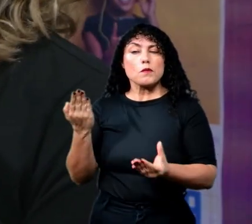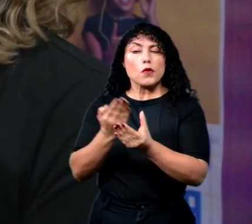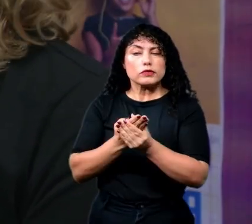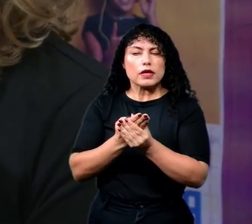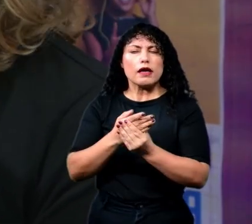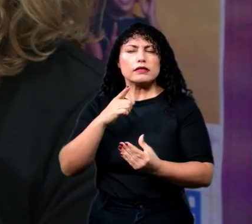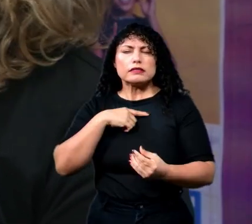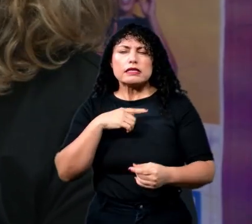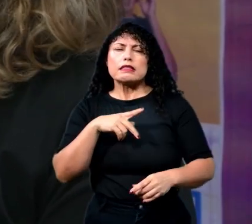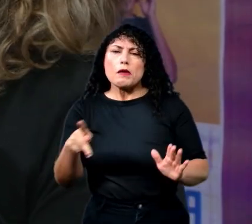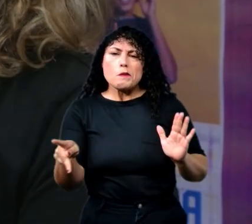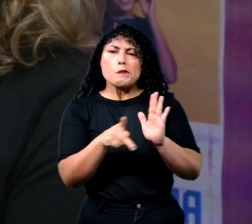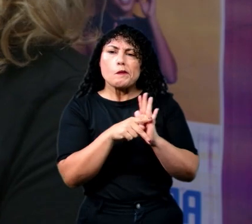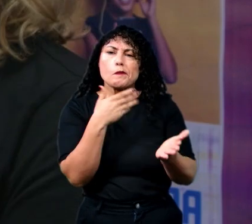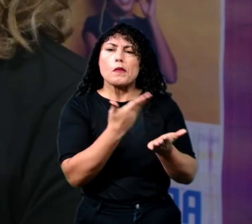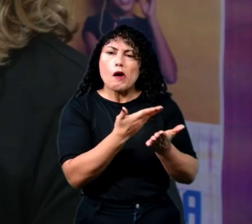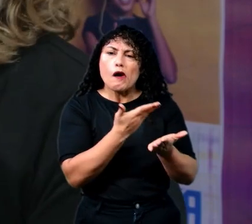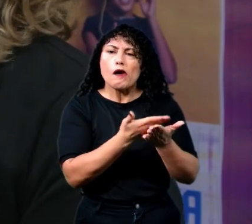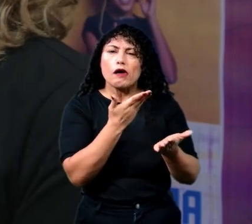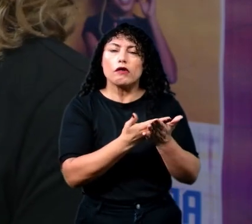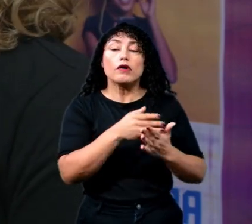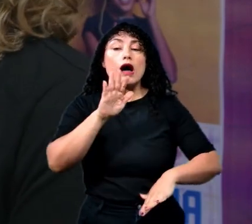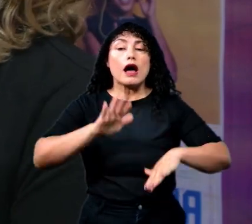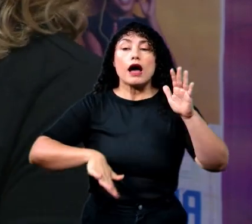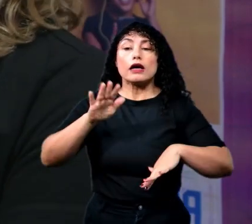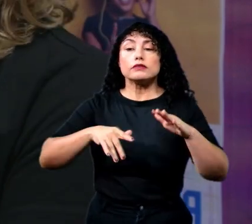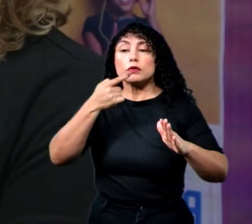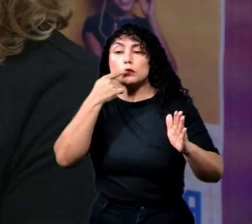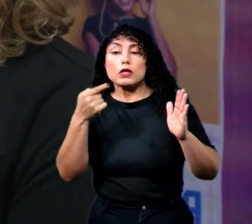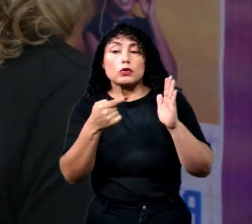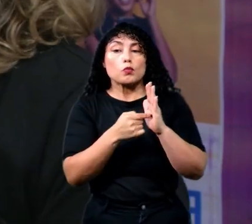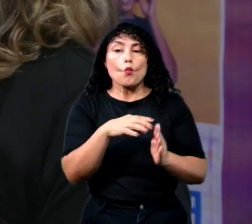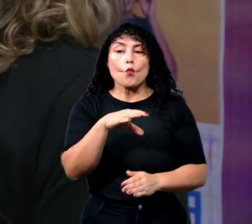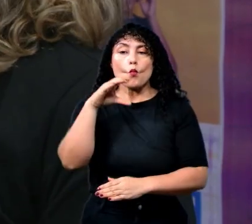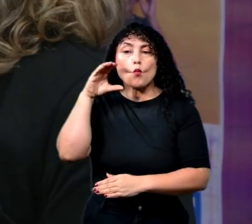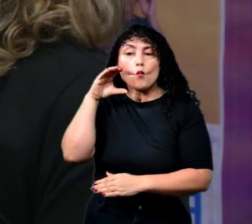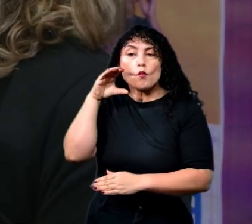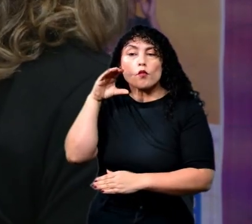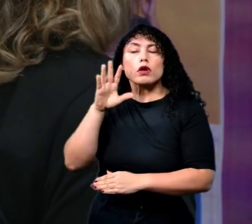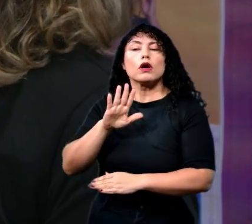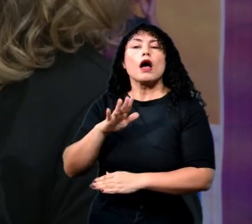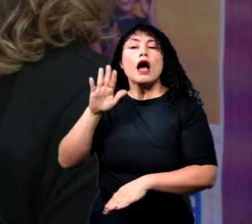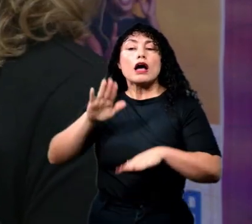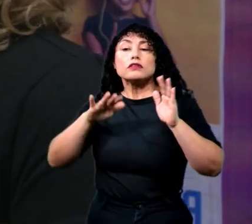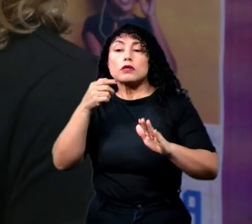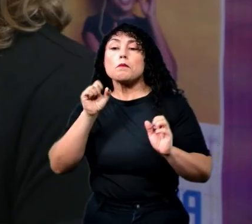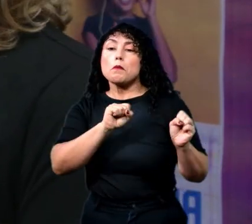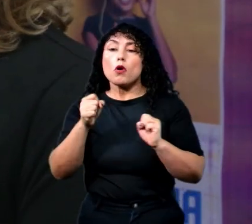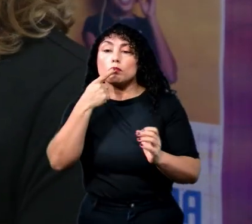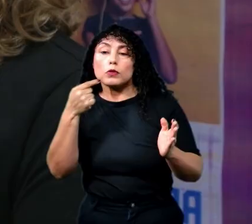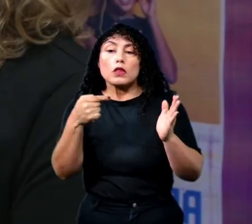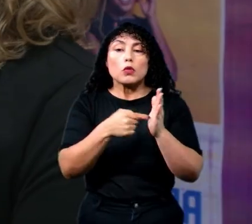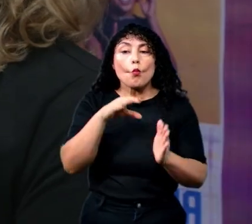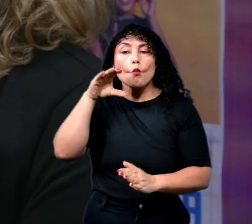tem materialidade, se tem provas. Muitas vezes o denunciante é anônimo, né? Porque você pode fazer uma denúncia anônima ou